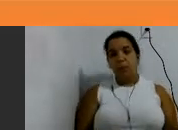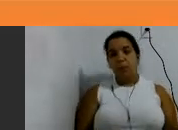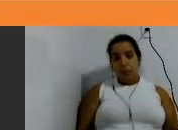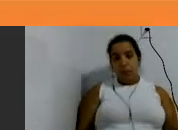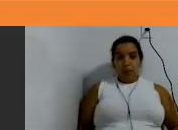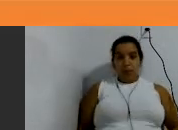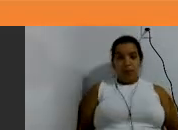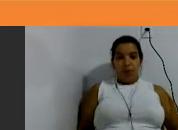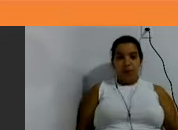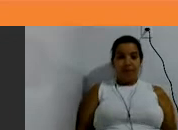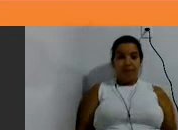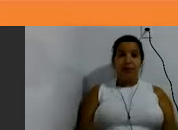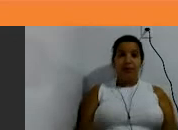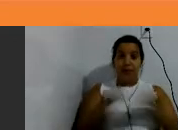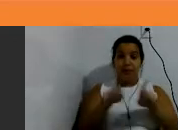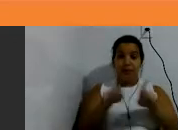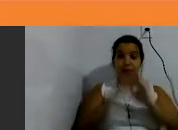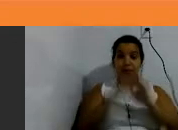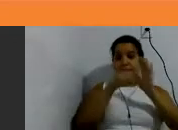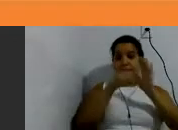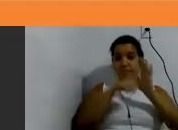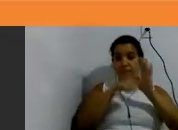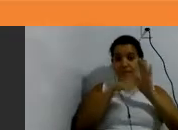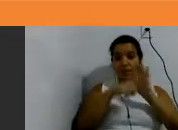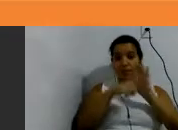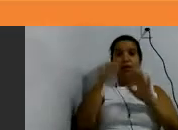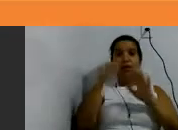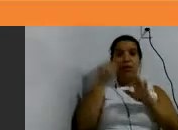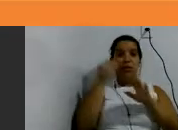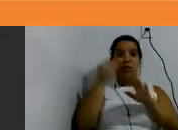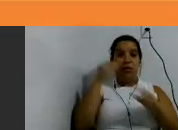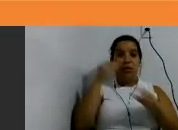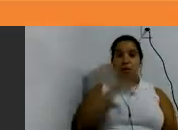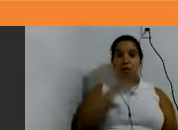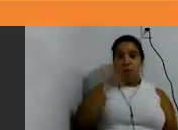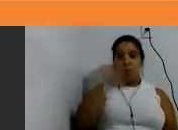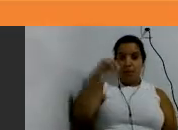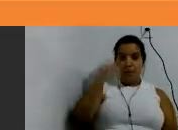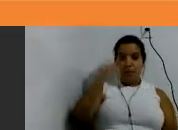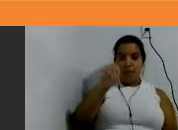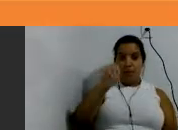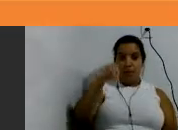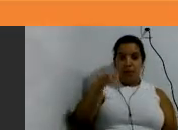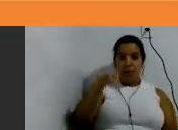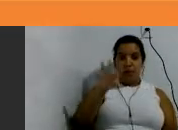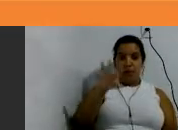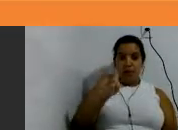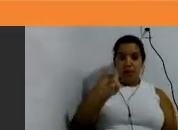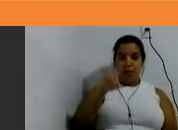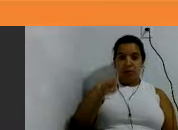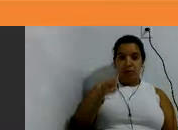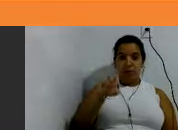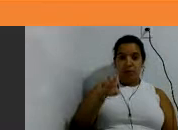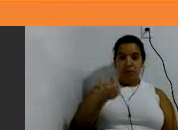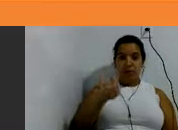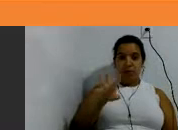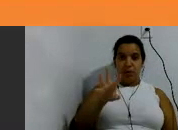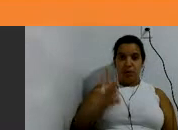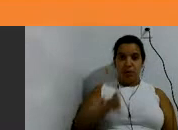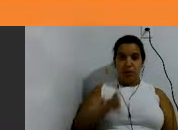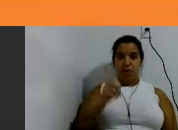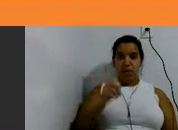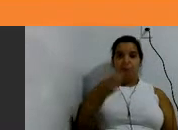E métodos imunológicos, a gente tem o teste de Montenegro, que é muito utilizado para o diagnóstico da leishmaniose tegumentar, que